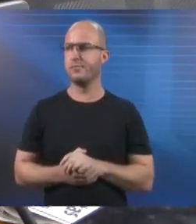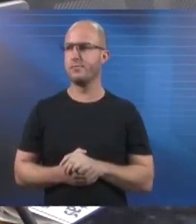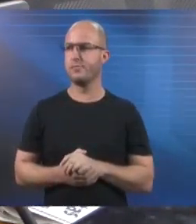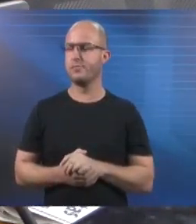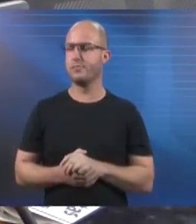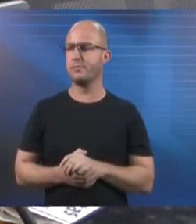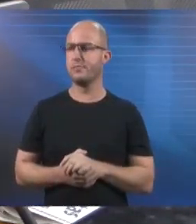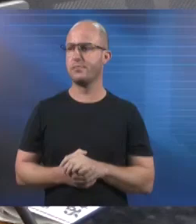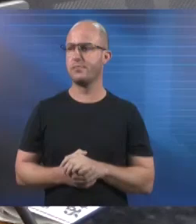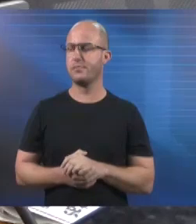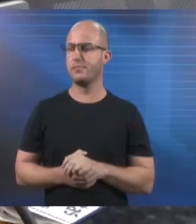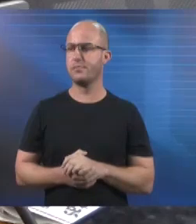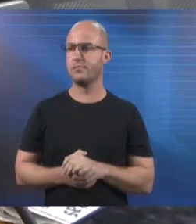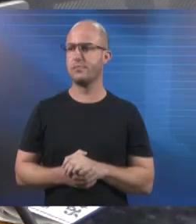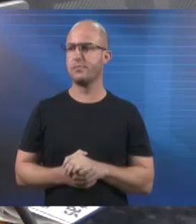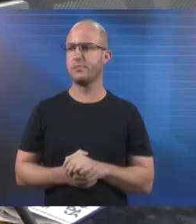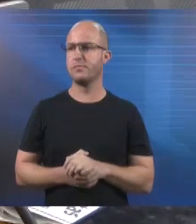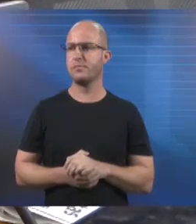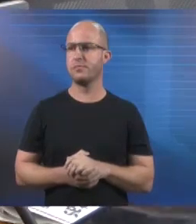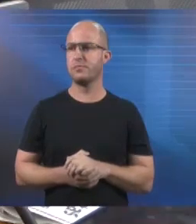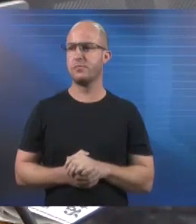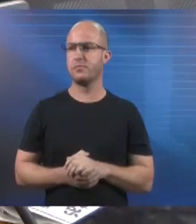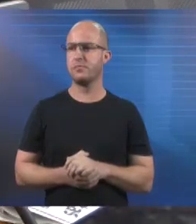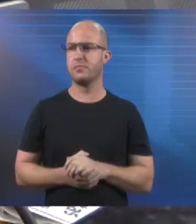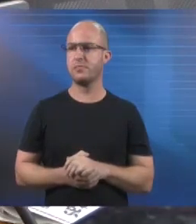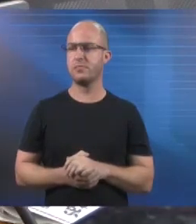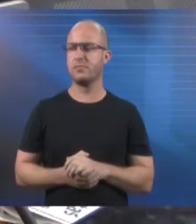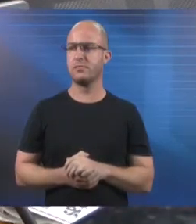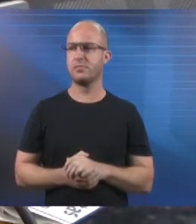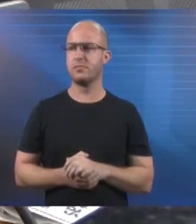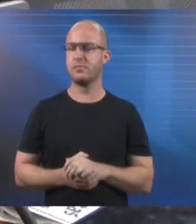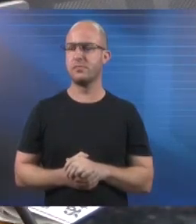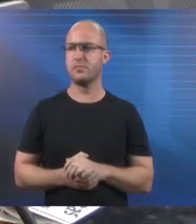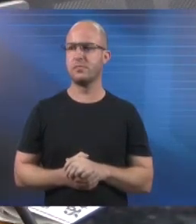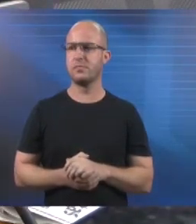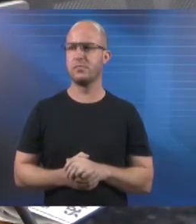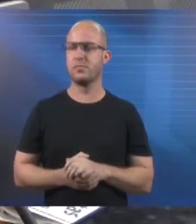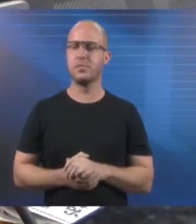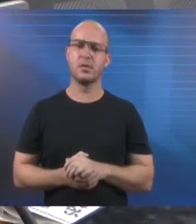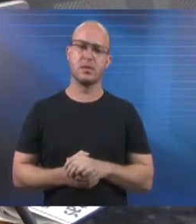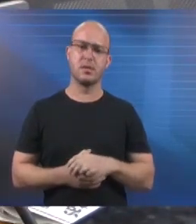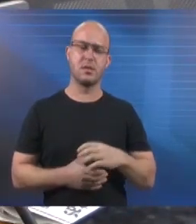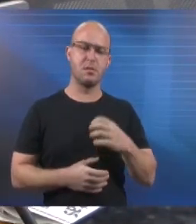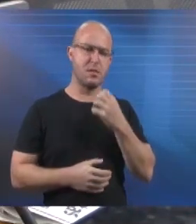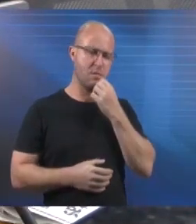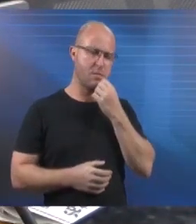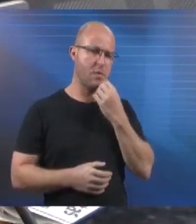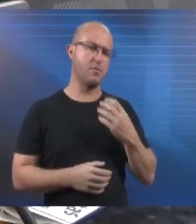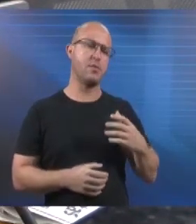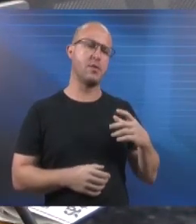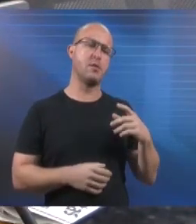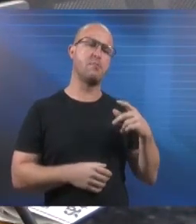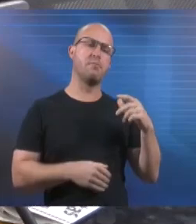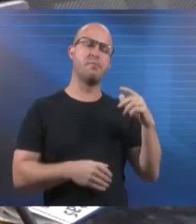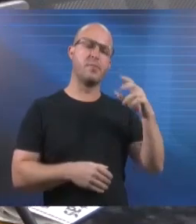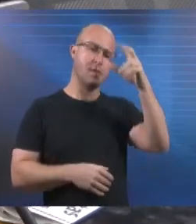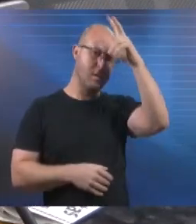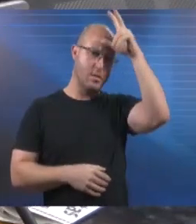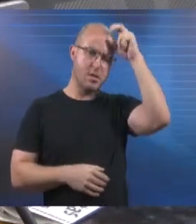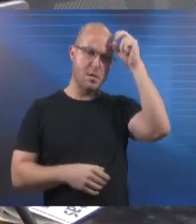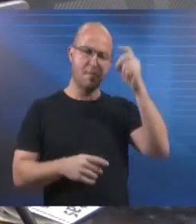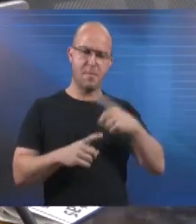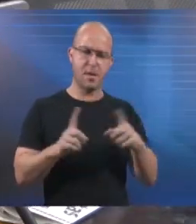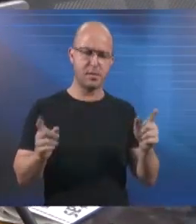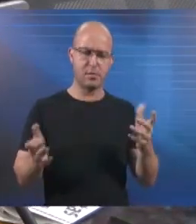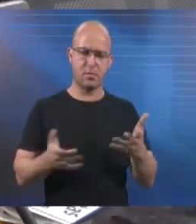um vamos dizer assim um motivo de prestígio para o prefeito mas agora transformaram